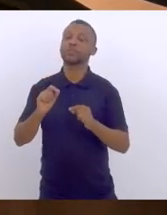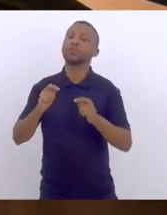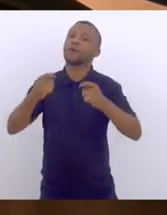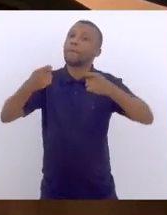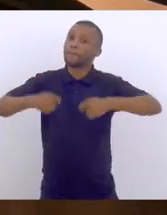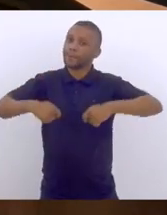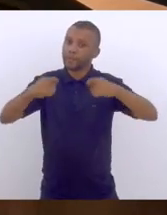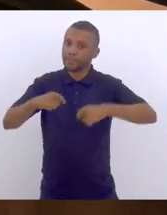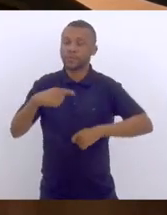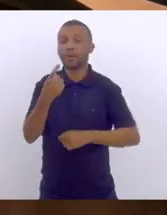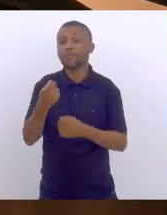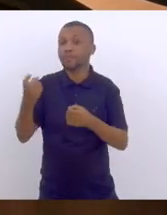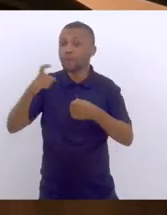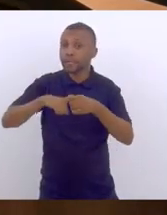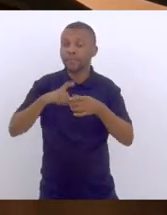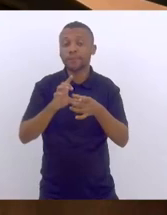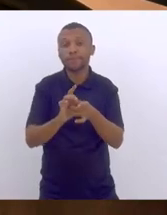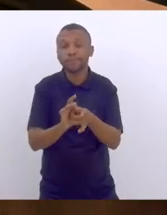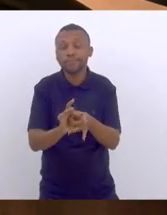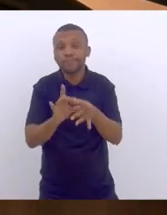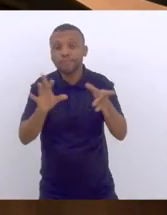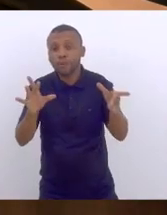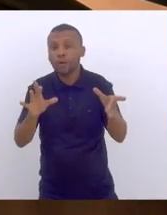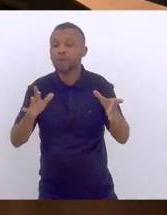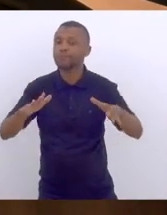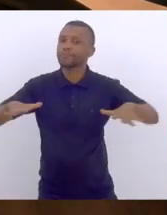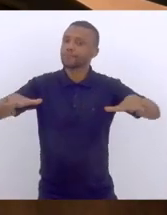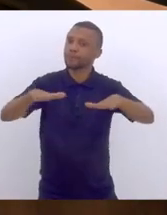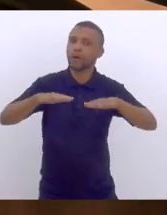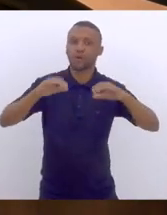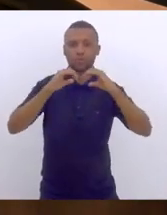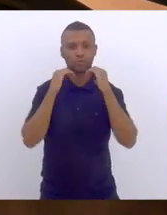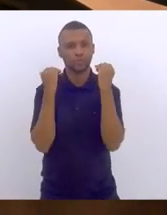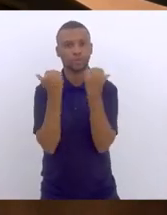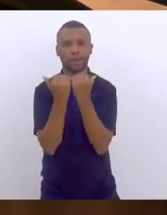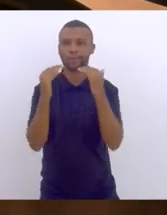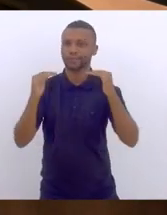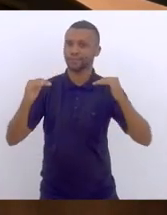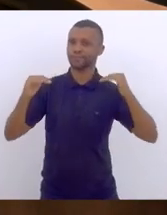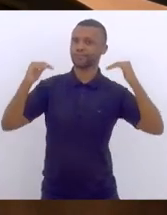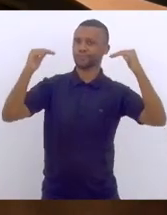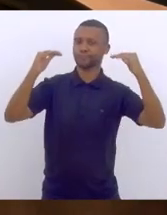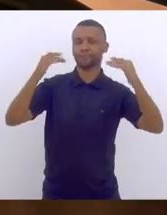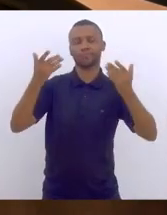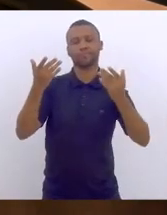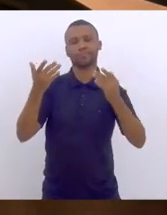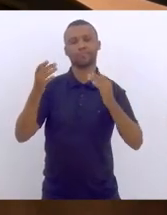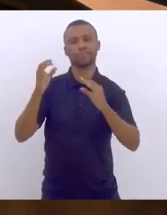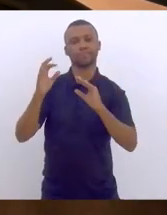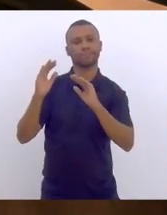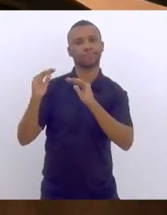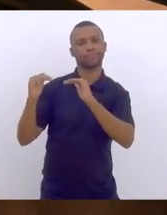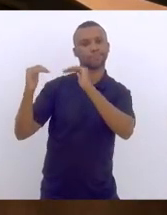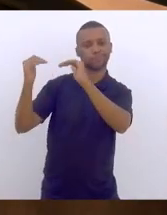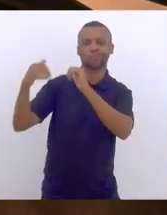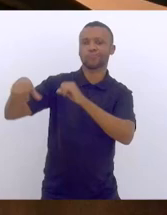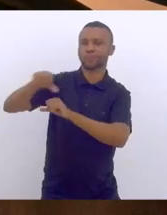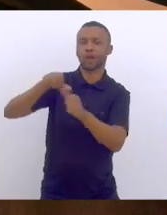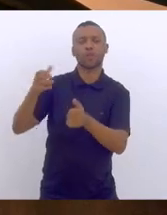de voltar a popularizar os estádios, que ficaram cada vez mais elitizados, cada vez mais